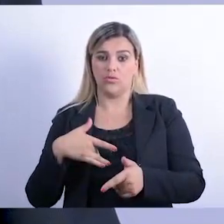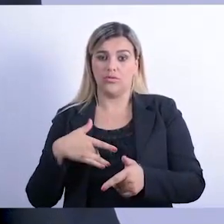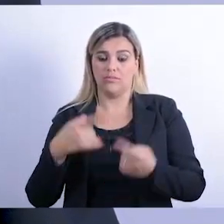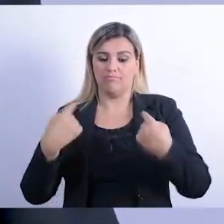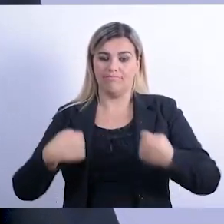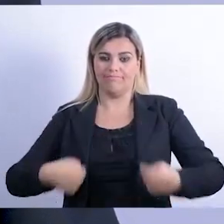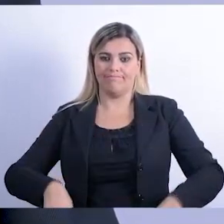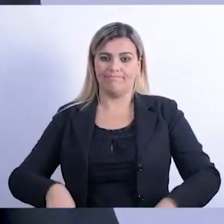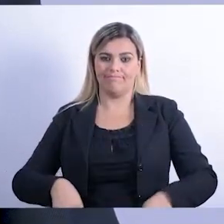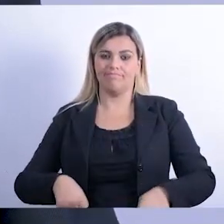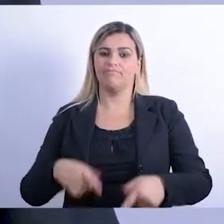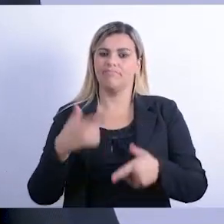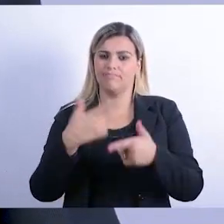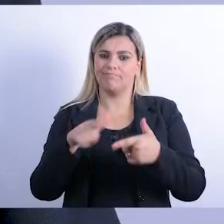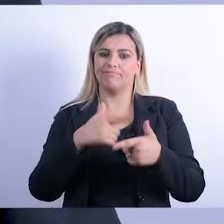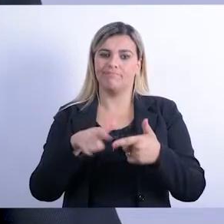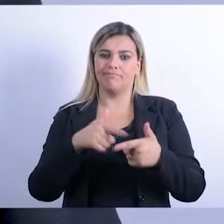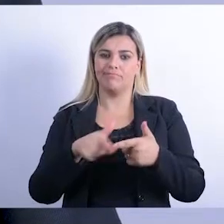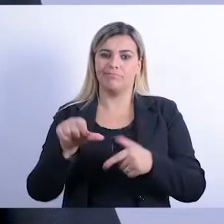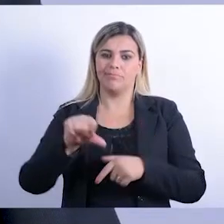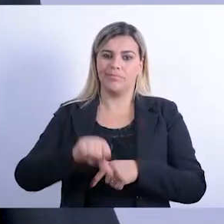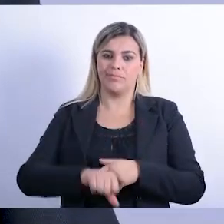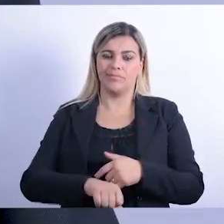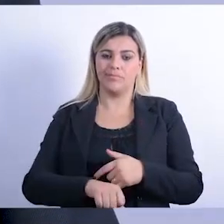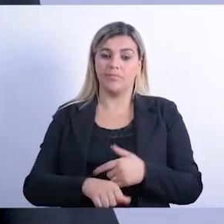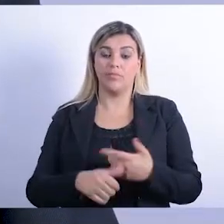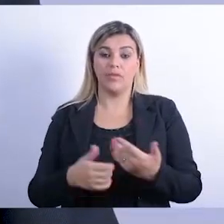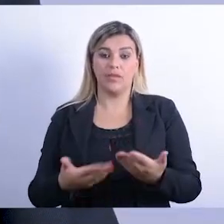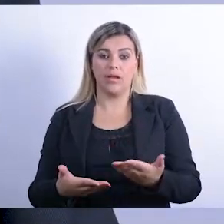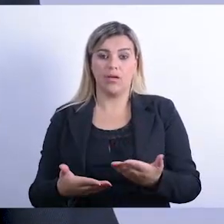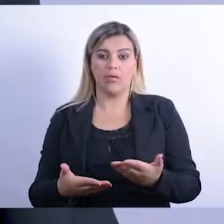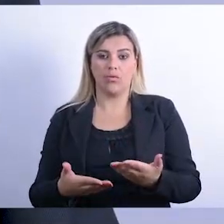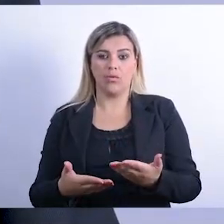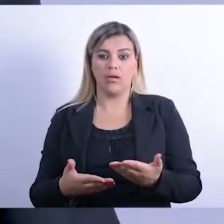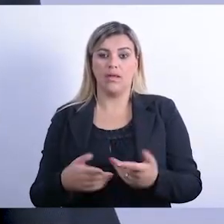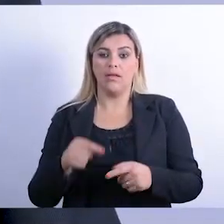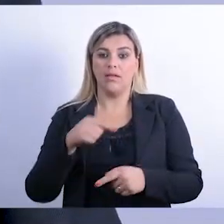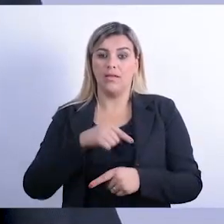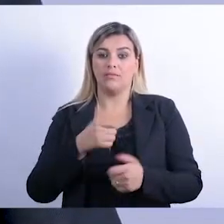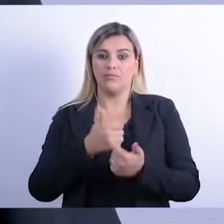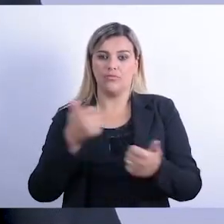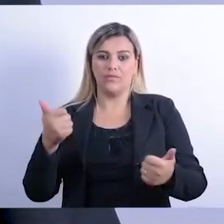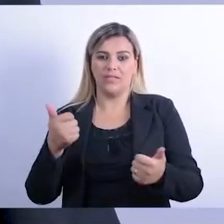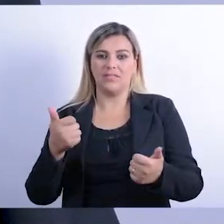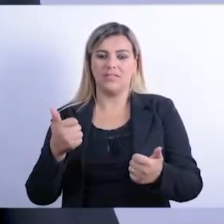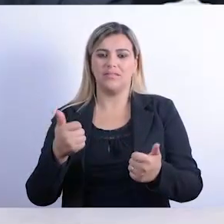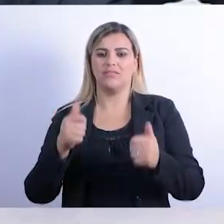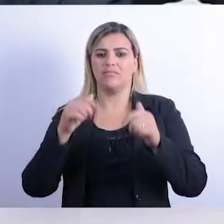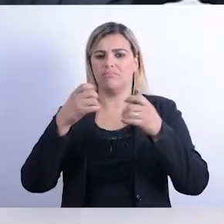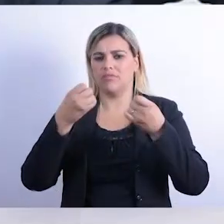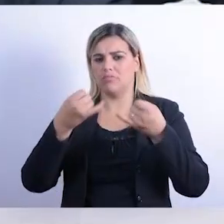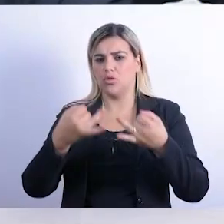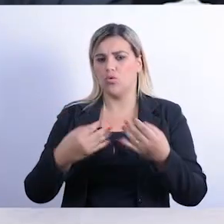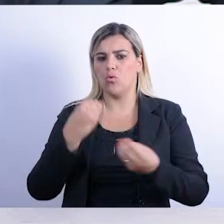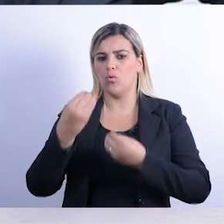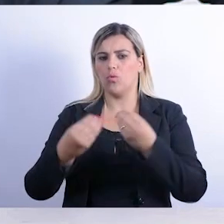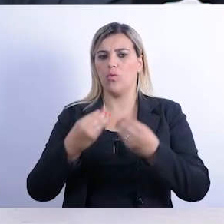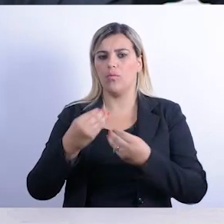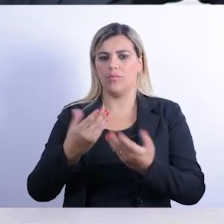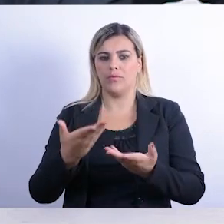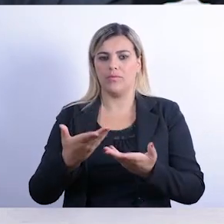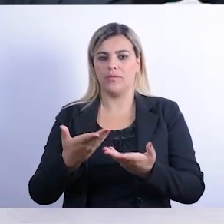de saúde, teve uma limitação física muito importante, teve uma limitação funcional, e ele descreveu passo a passo como é que foi